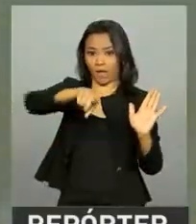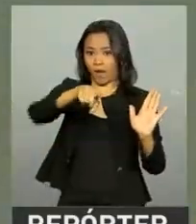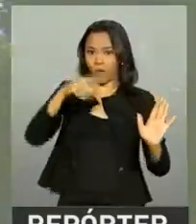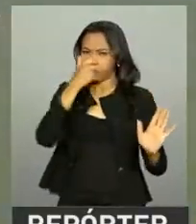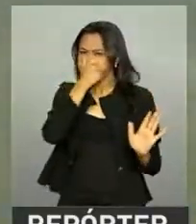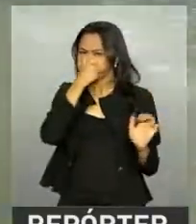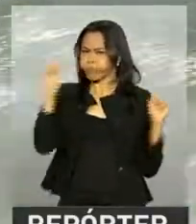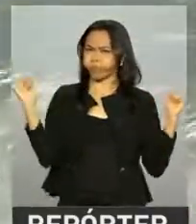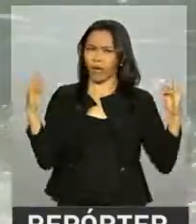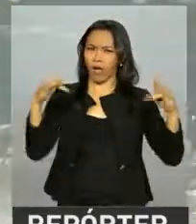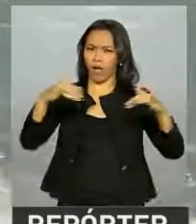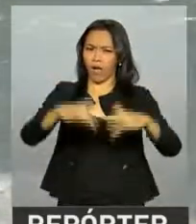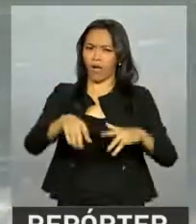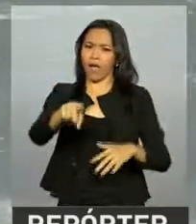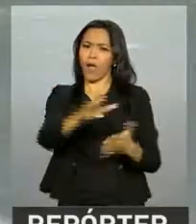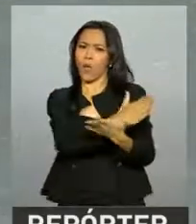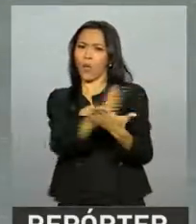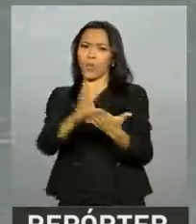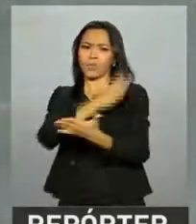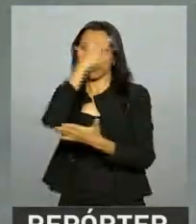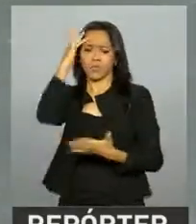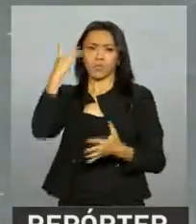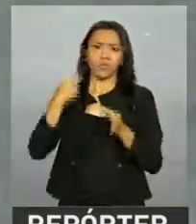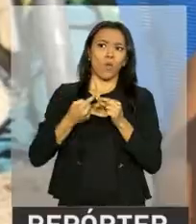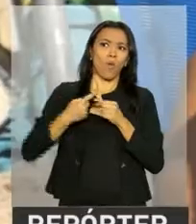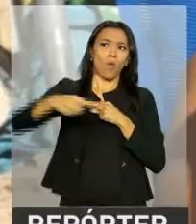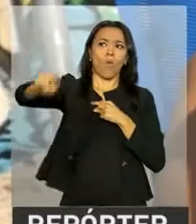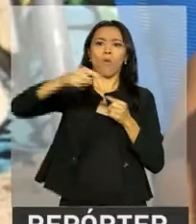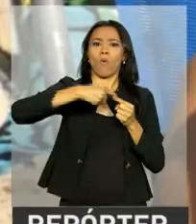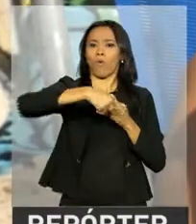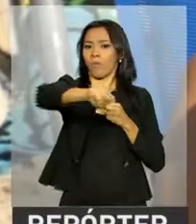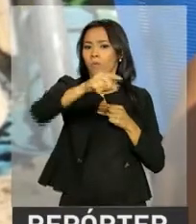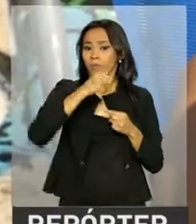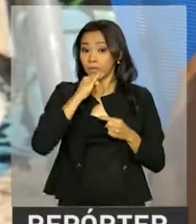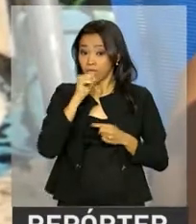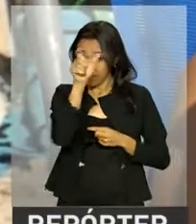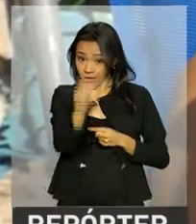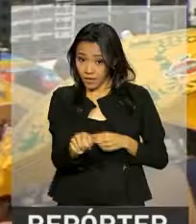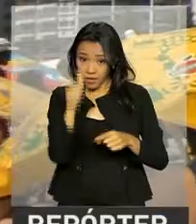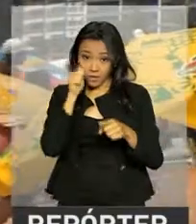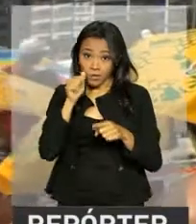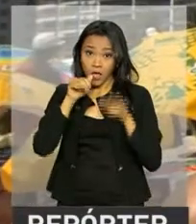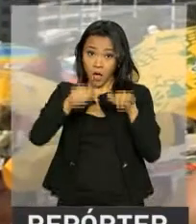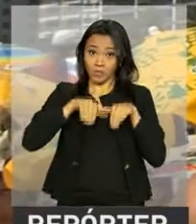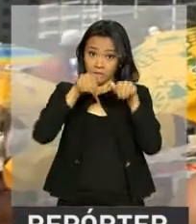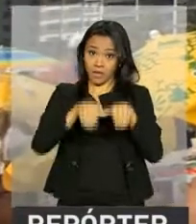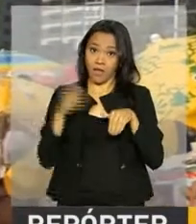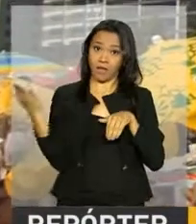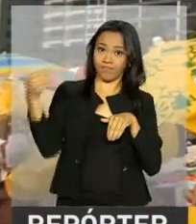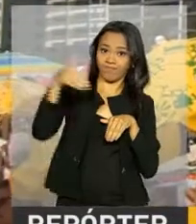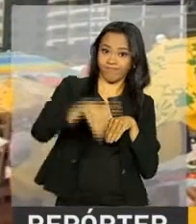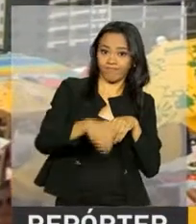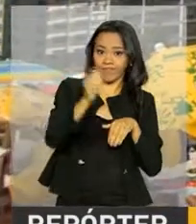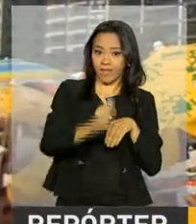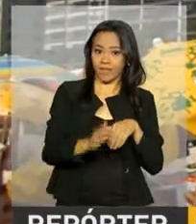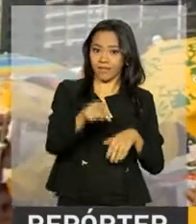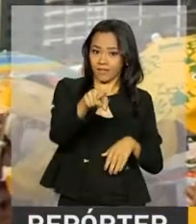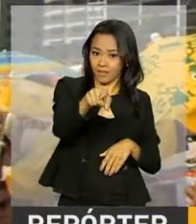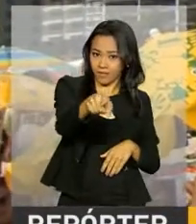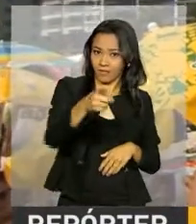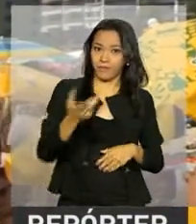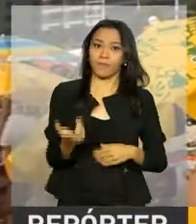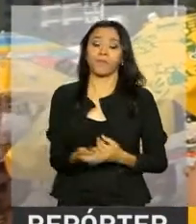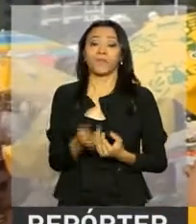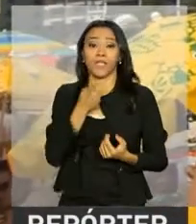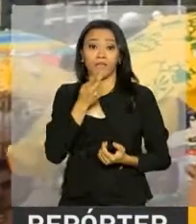alguns turistas vêm de longe para conhecer a cidade maravilhosa como esta australiana leisel sois neste ao exibir